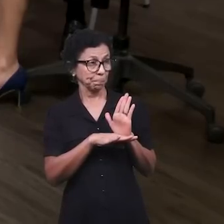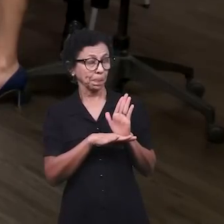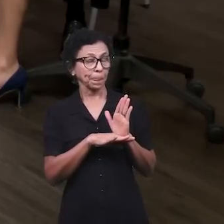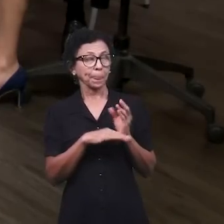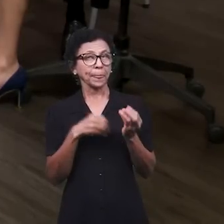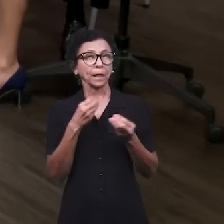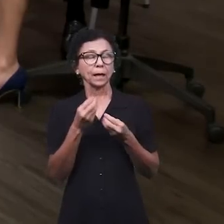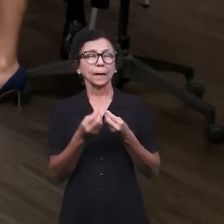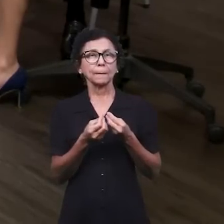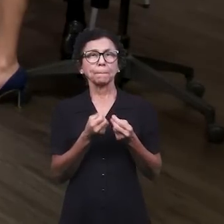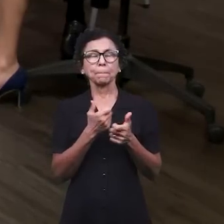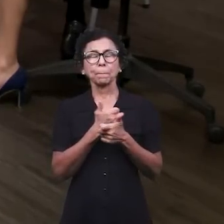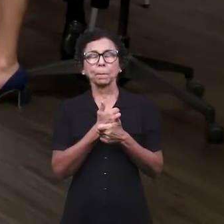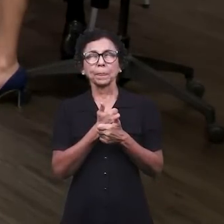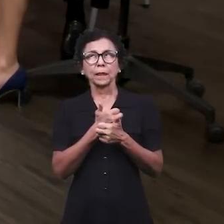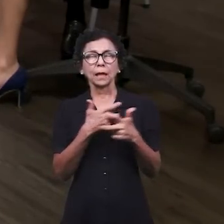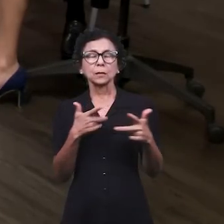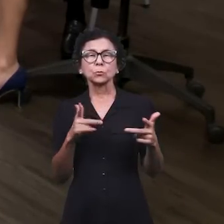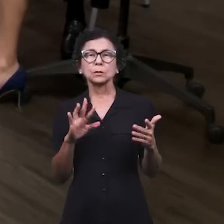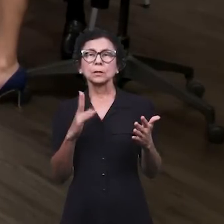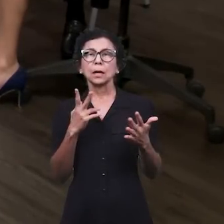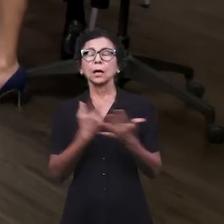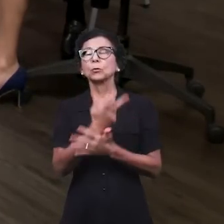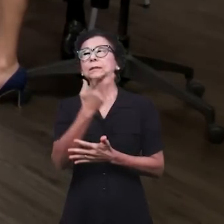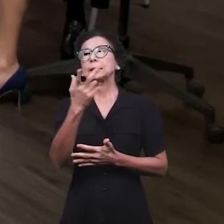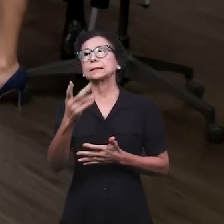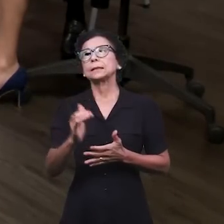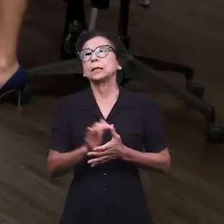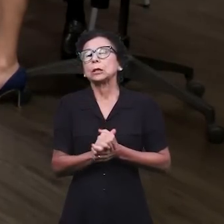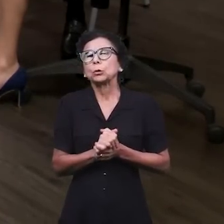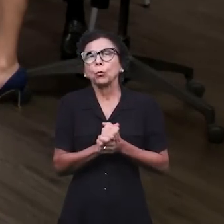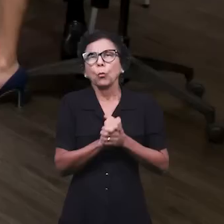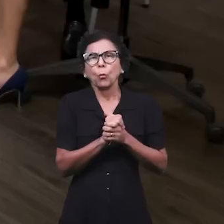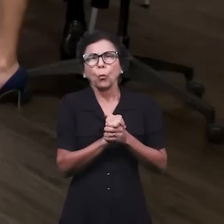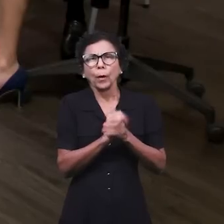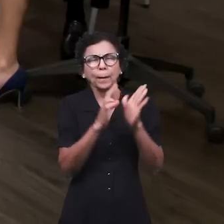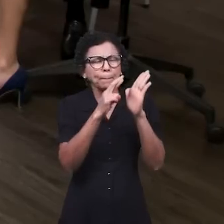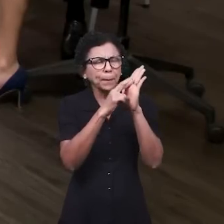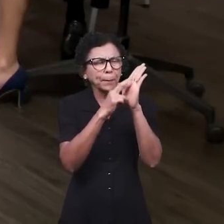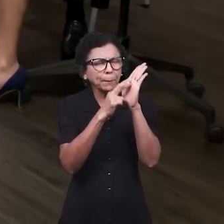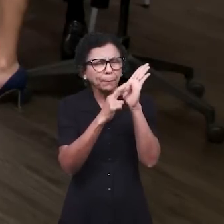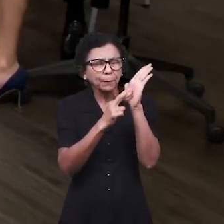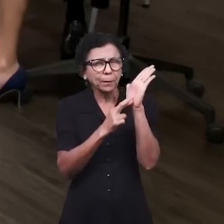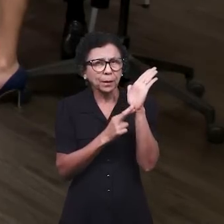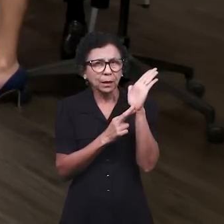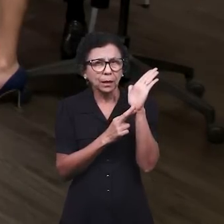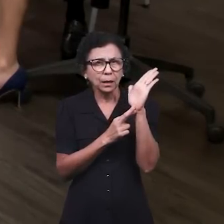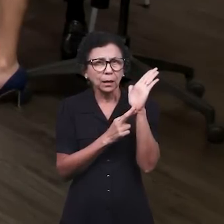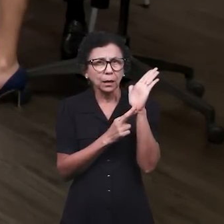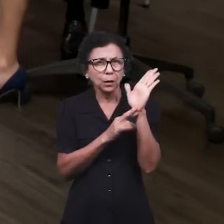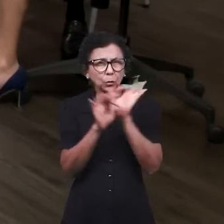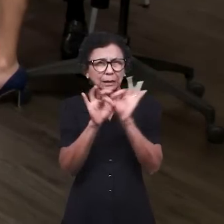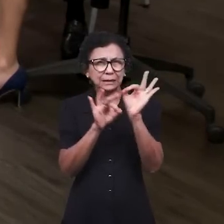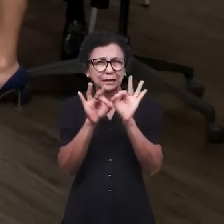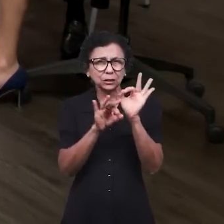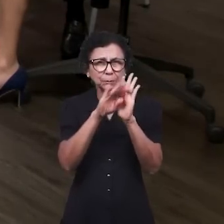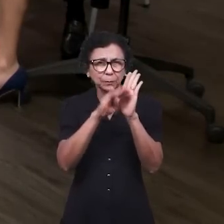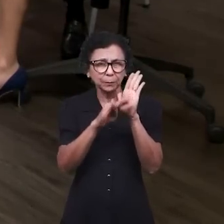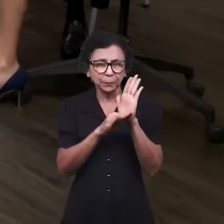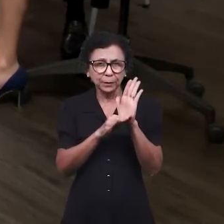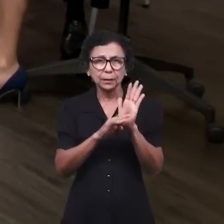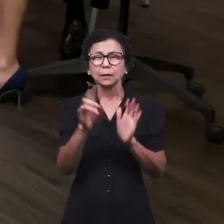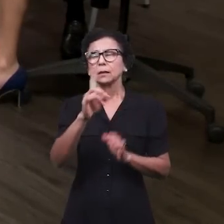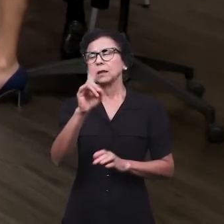as coisas não foram vindo cronologicamente. Por exemplo, onde é que eu quero chegar? Essa orientação do Senhor de culto profético,